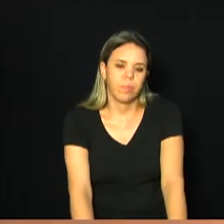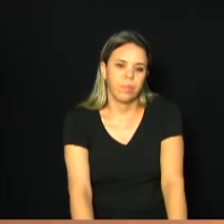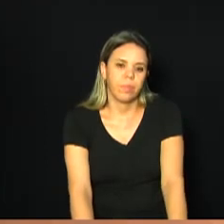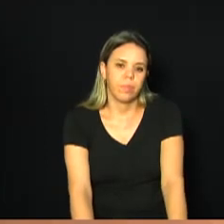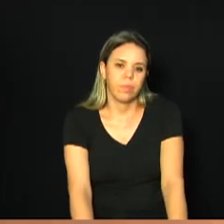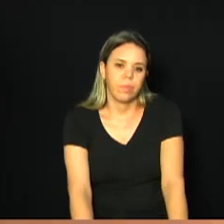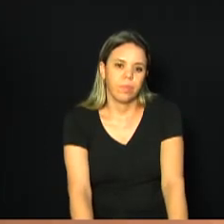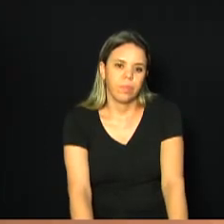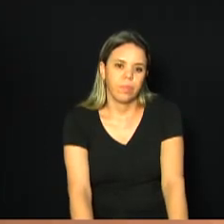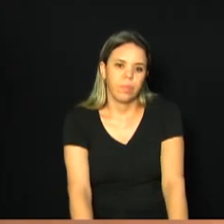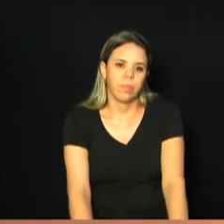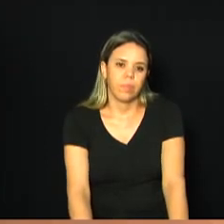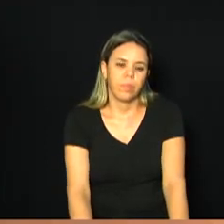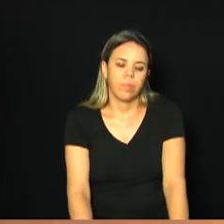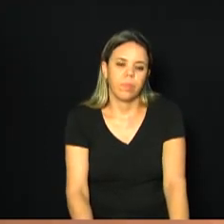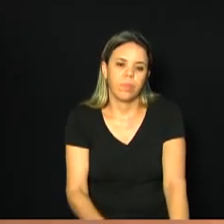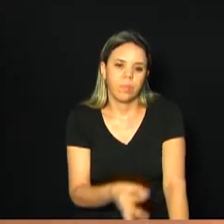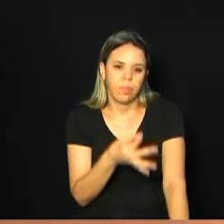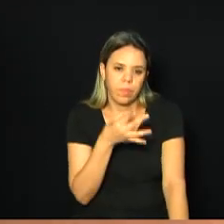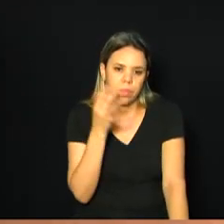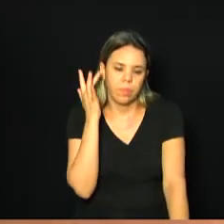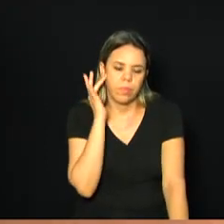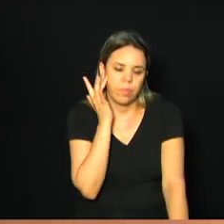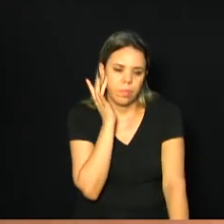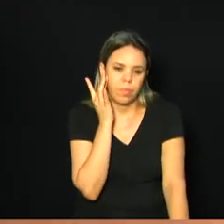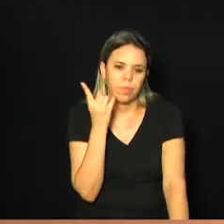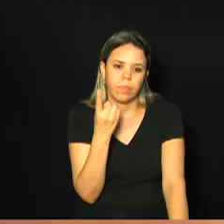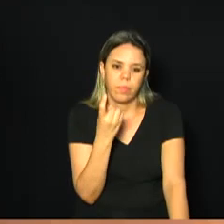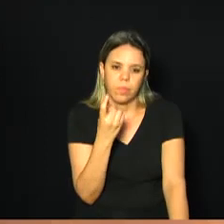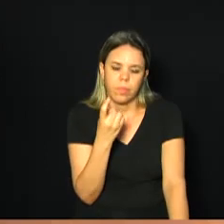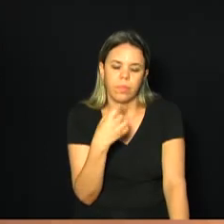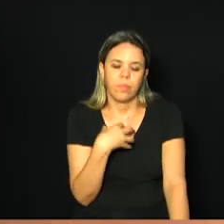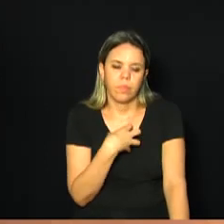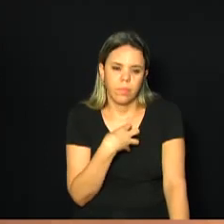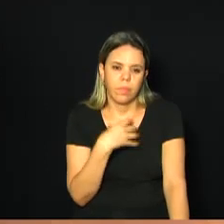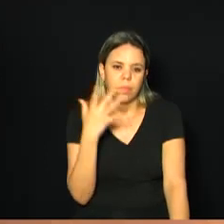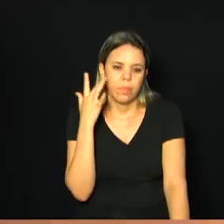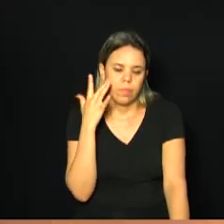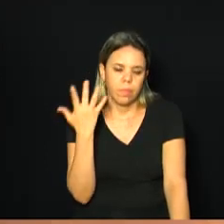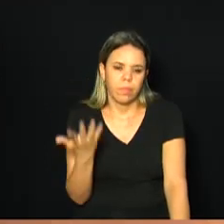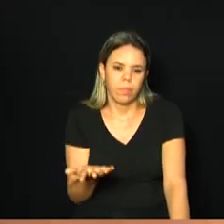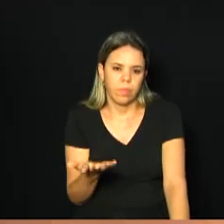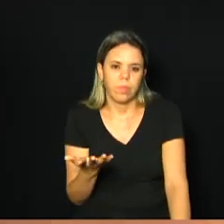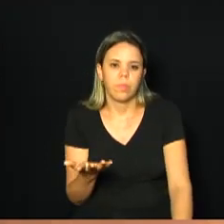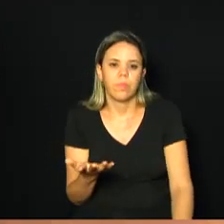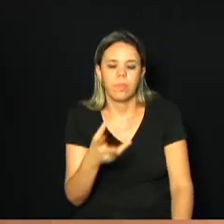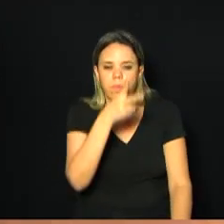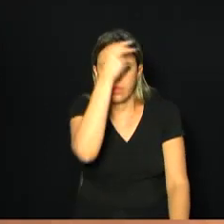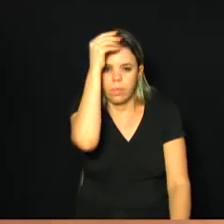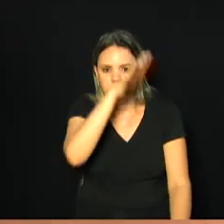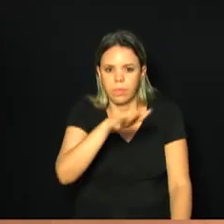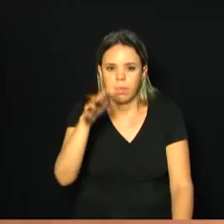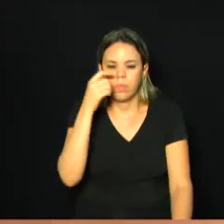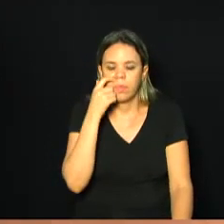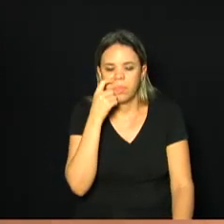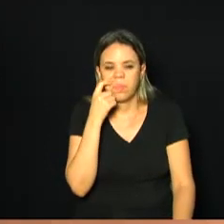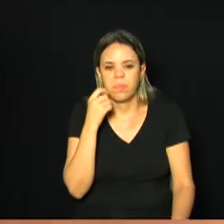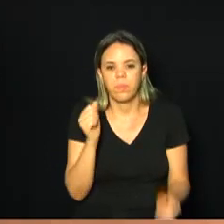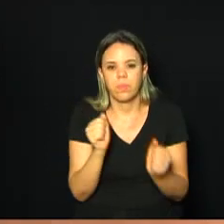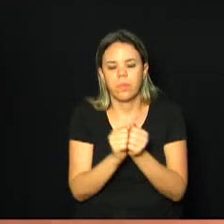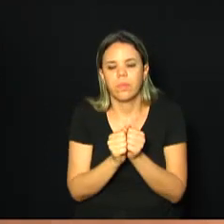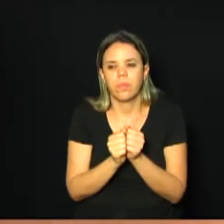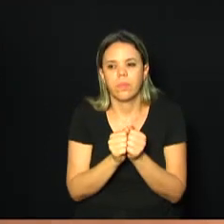Eu acho que a única saída realmente é as prefeituras, junto